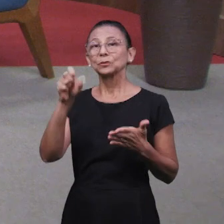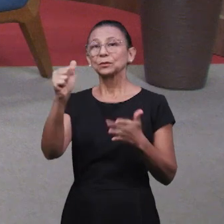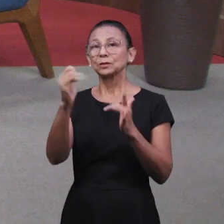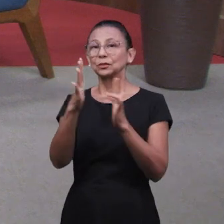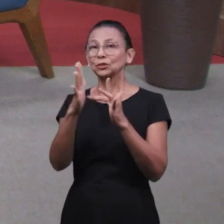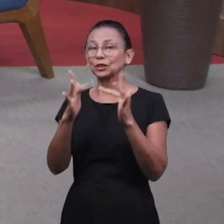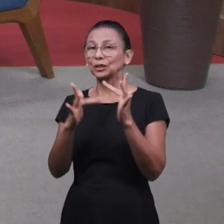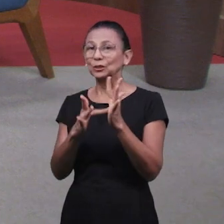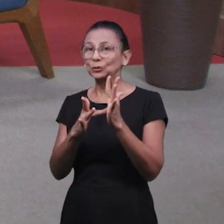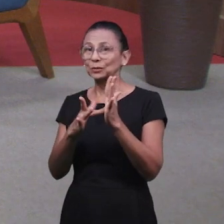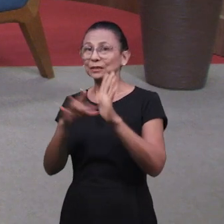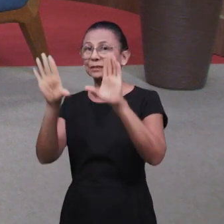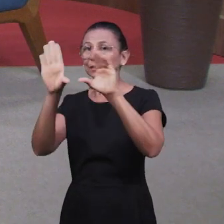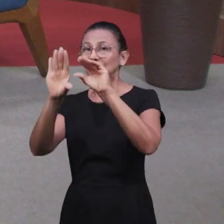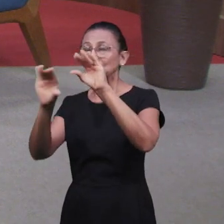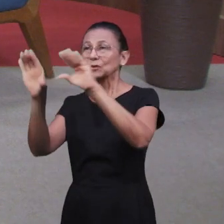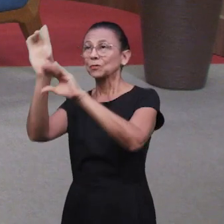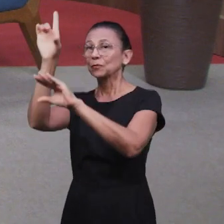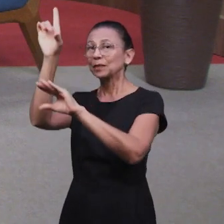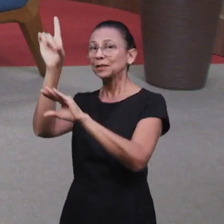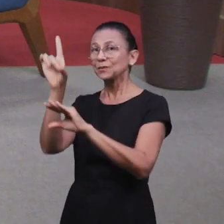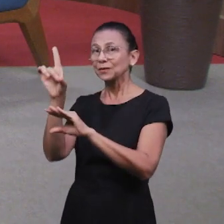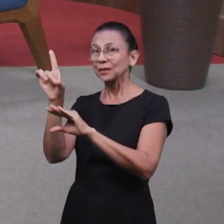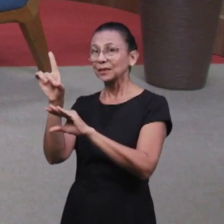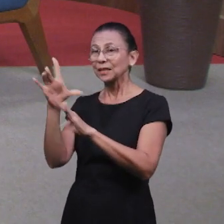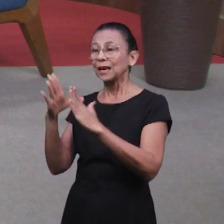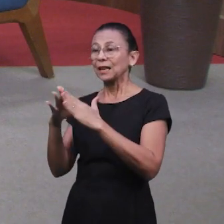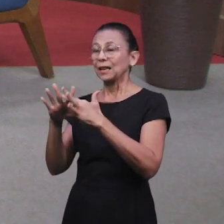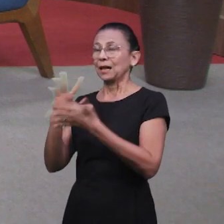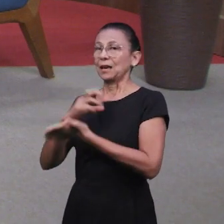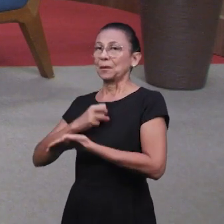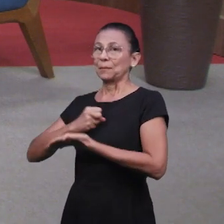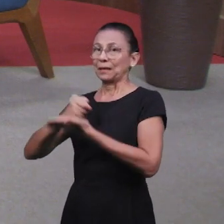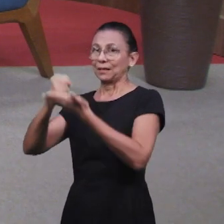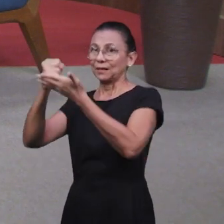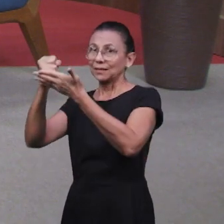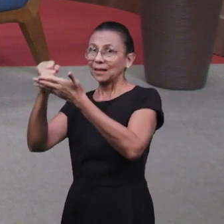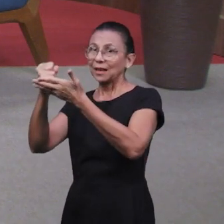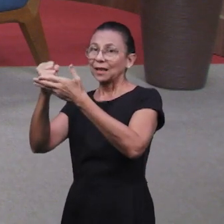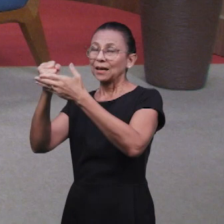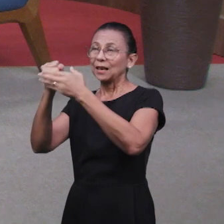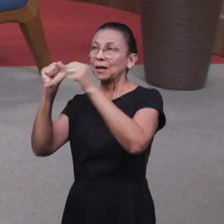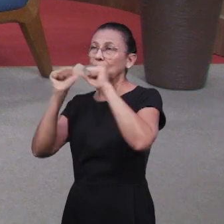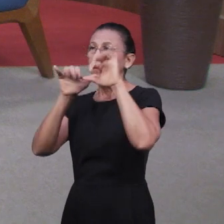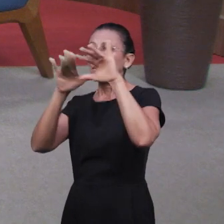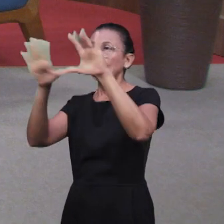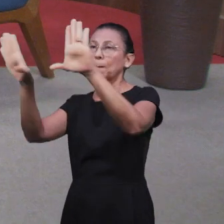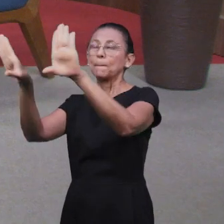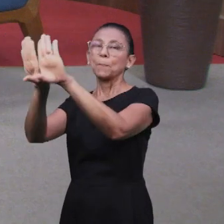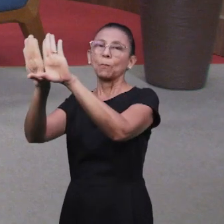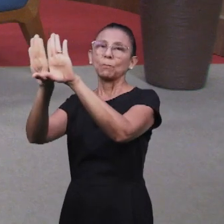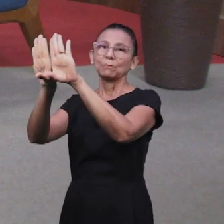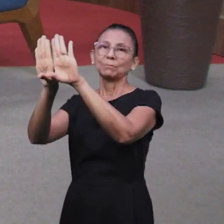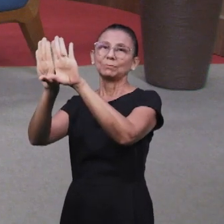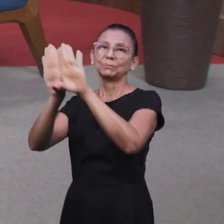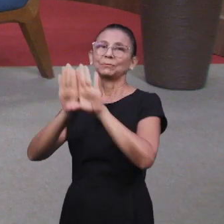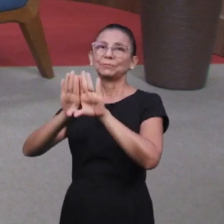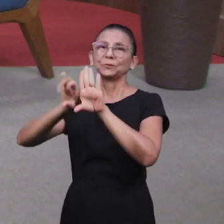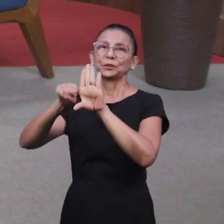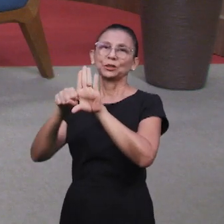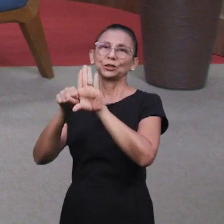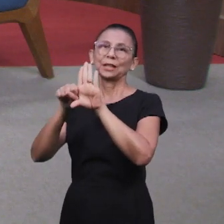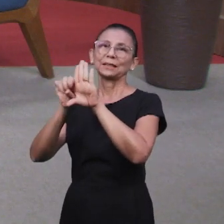para arrebatar a igreja, vai começar a festa da eternidade. A porta da graça vai se